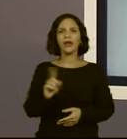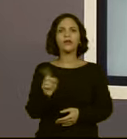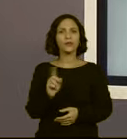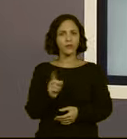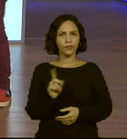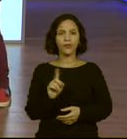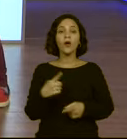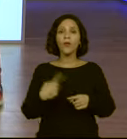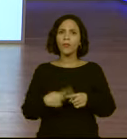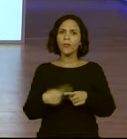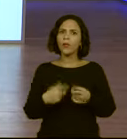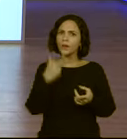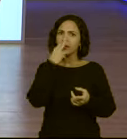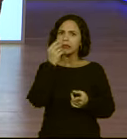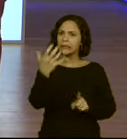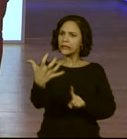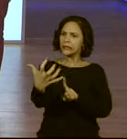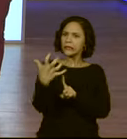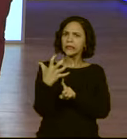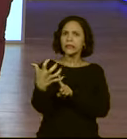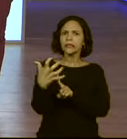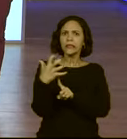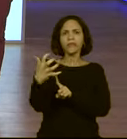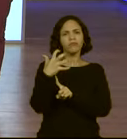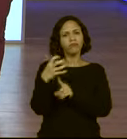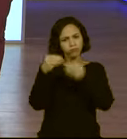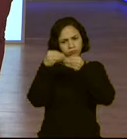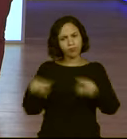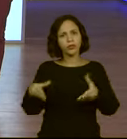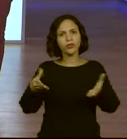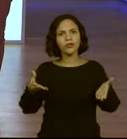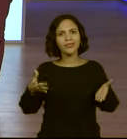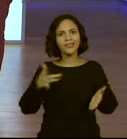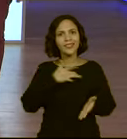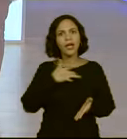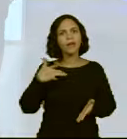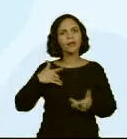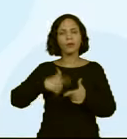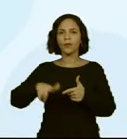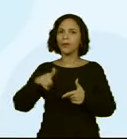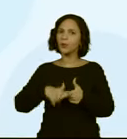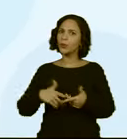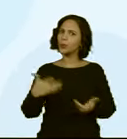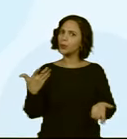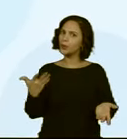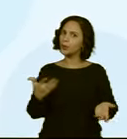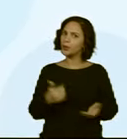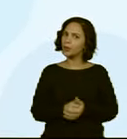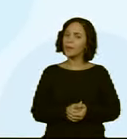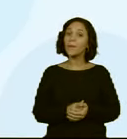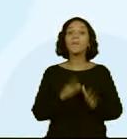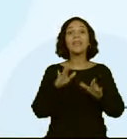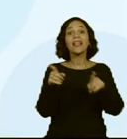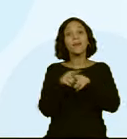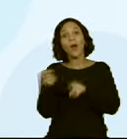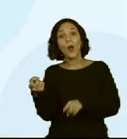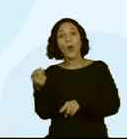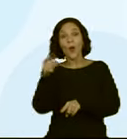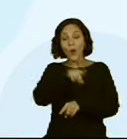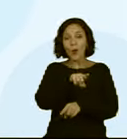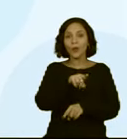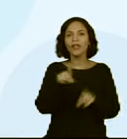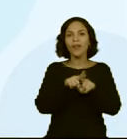vontade extremamente opressor e causava problemas muito sérios assim como o colarinho